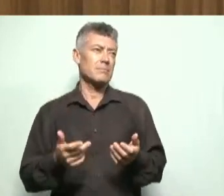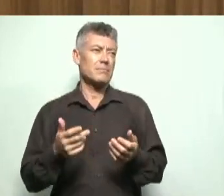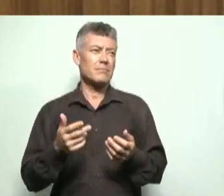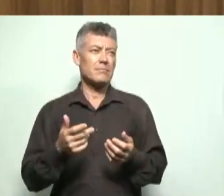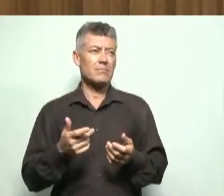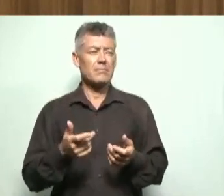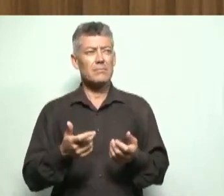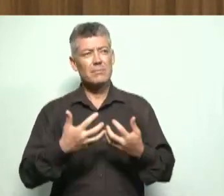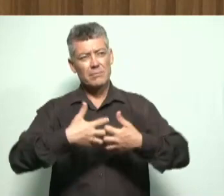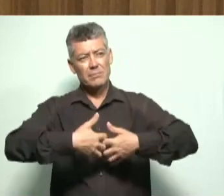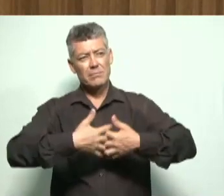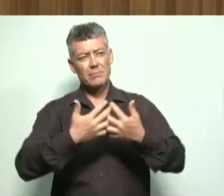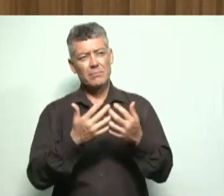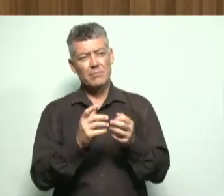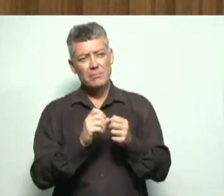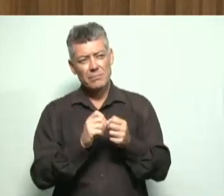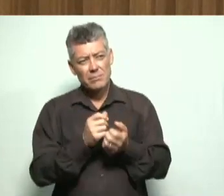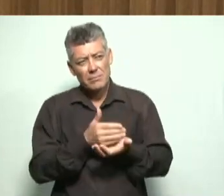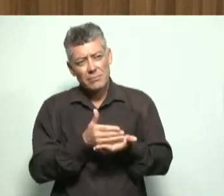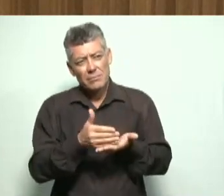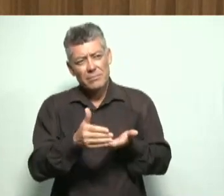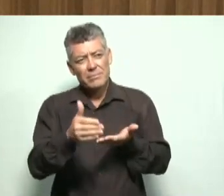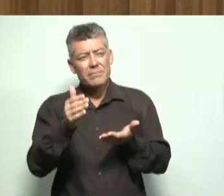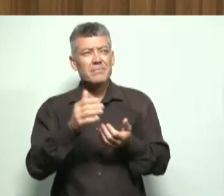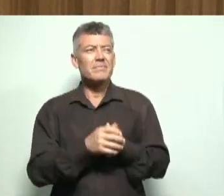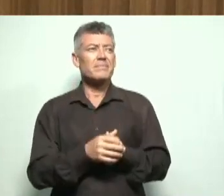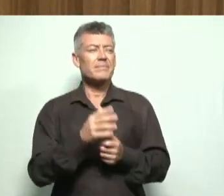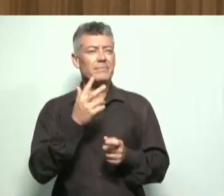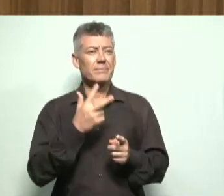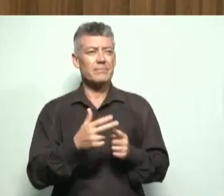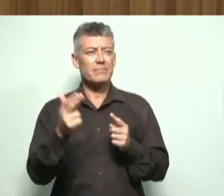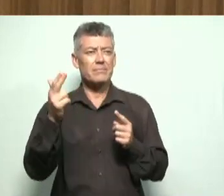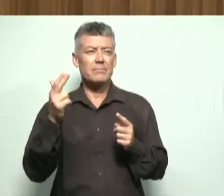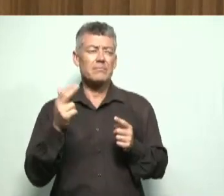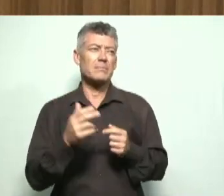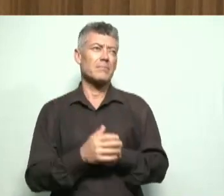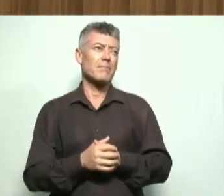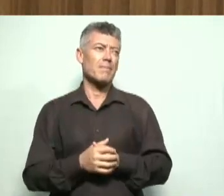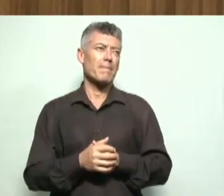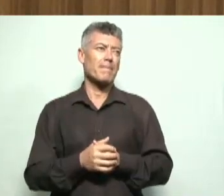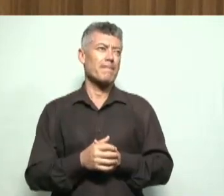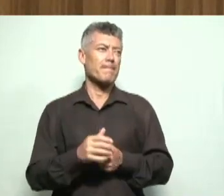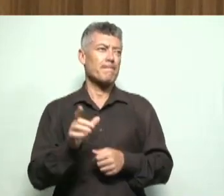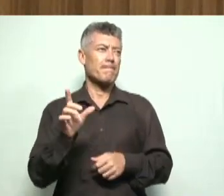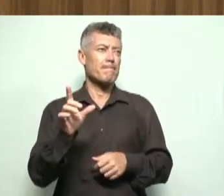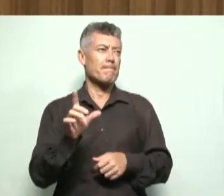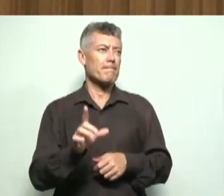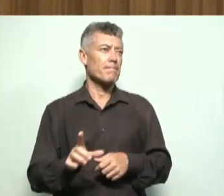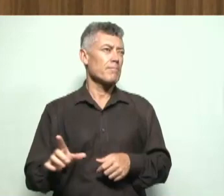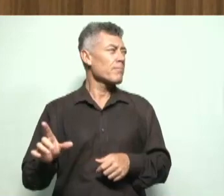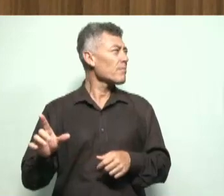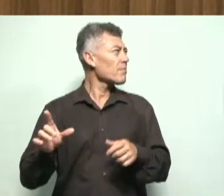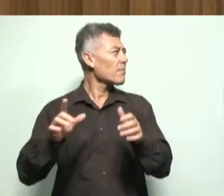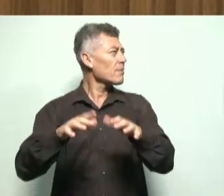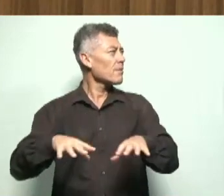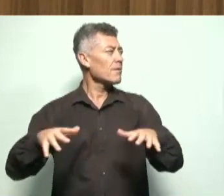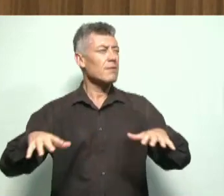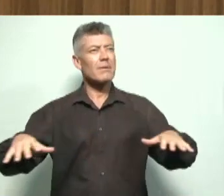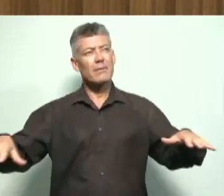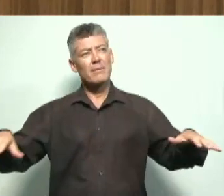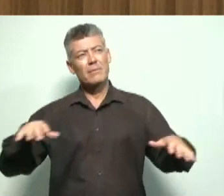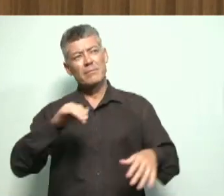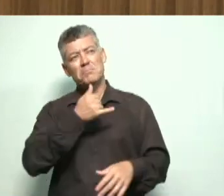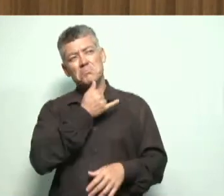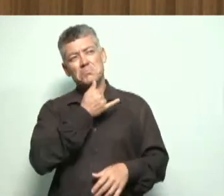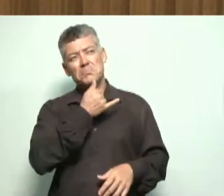começarem a fazer os procedimentos. Isso é uma vitória muito grande, porque aquela lagoa ali já trouxe muita tristeza, muito